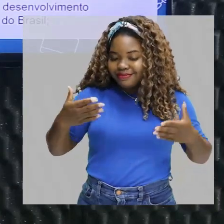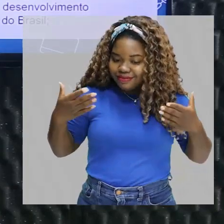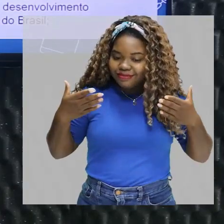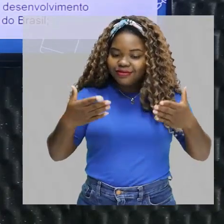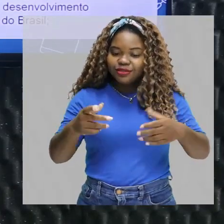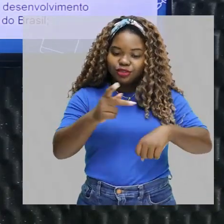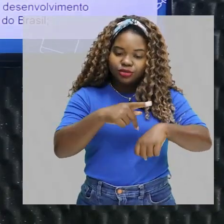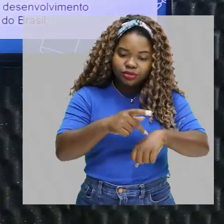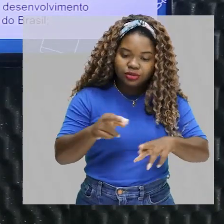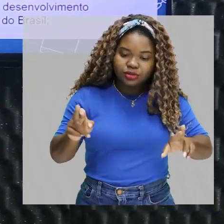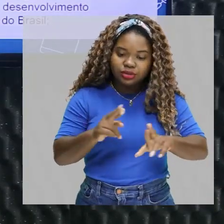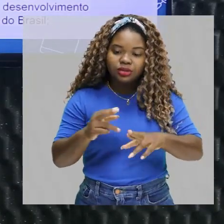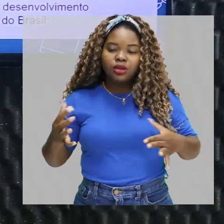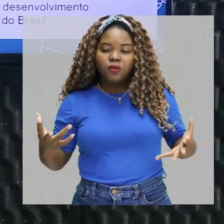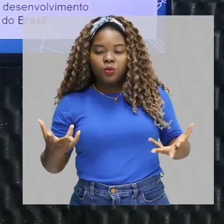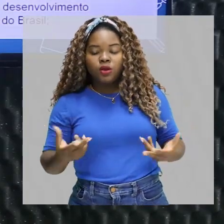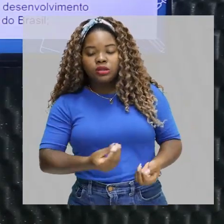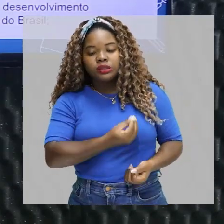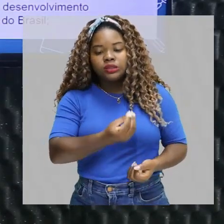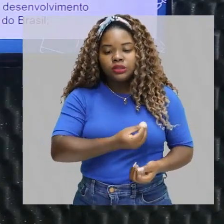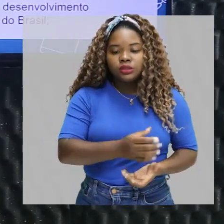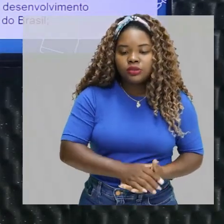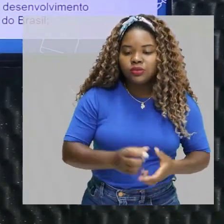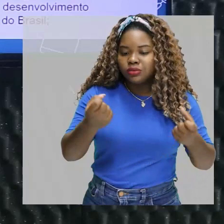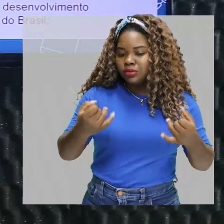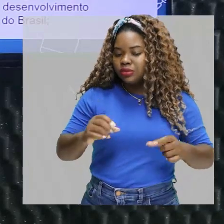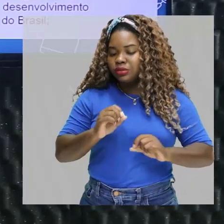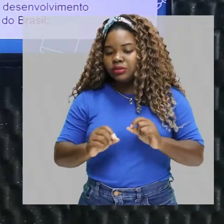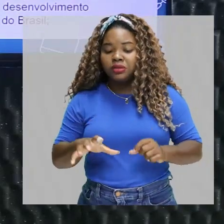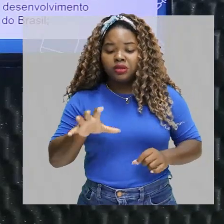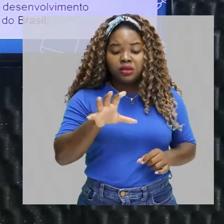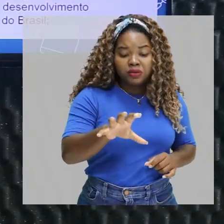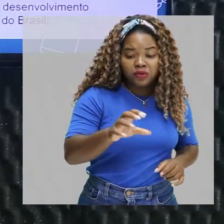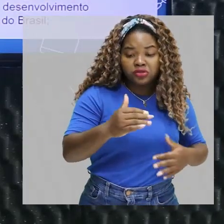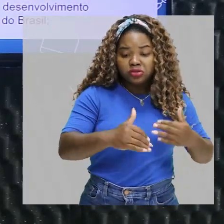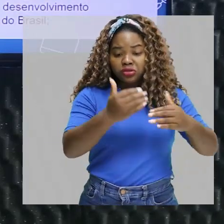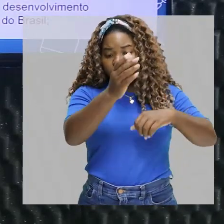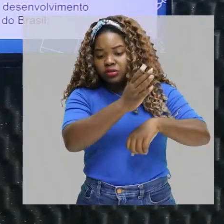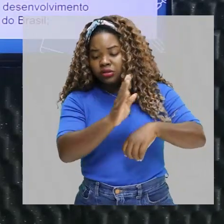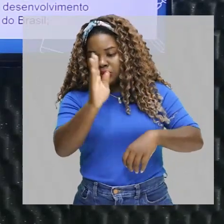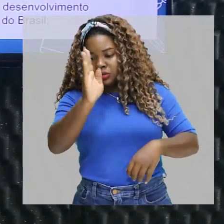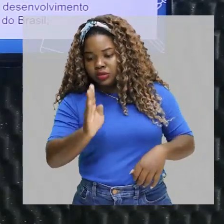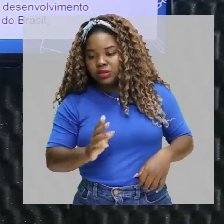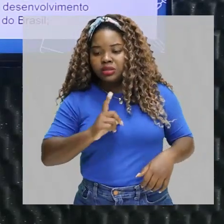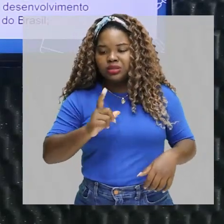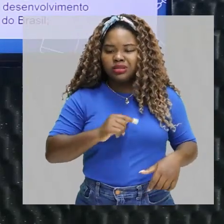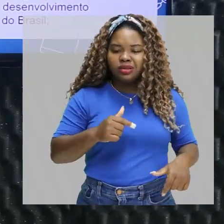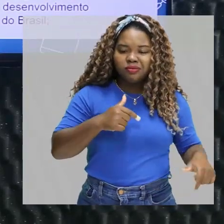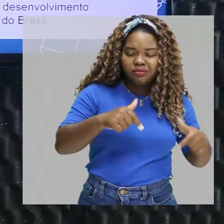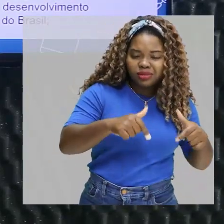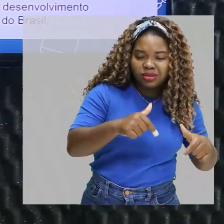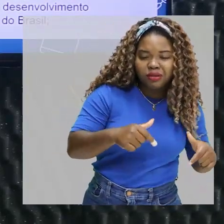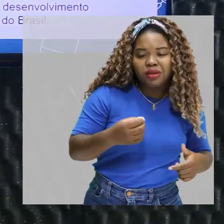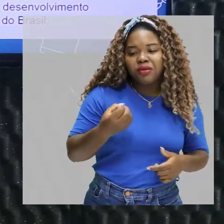relativa a qualidade de vida né quando se fala assim olha regiões que desenvolvidas do Brasil que vão apresentar serviços públicos